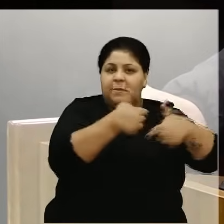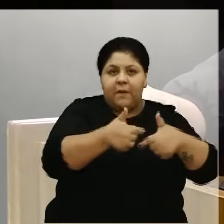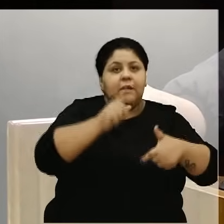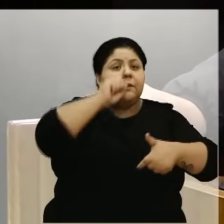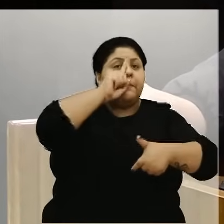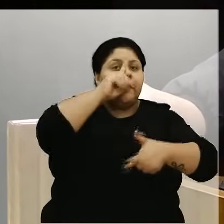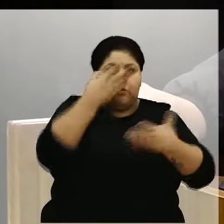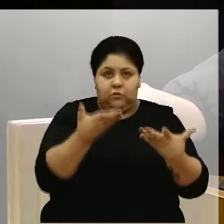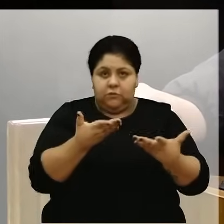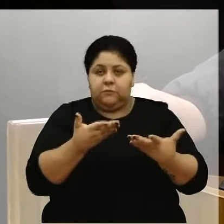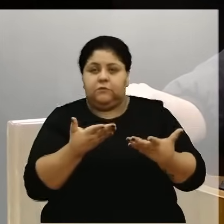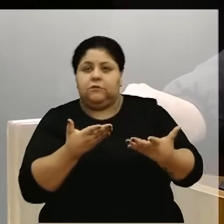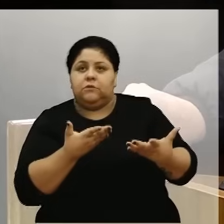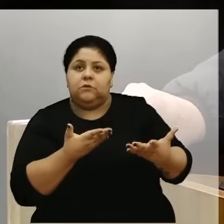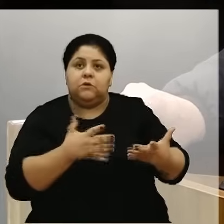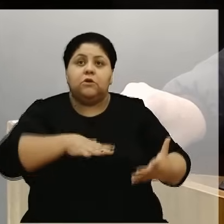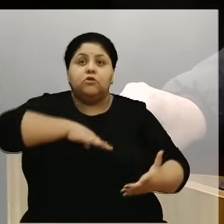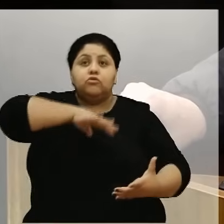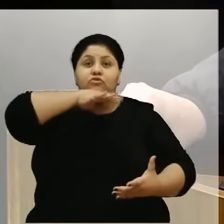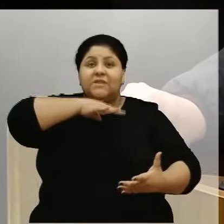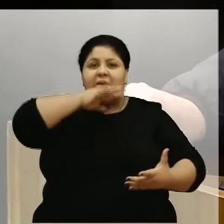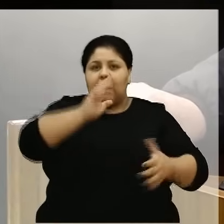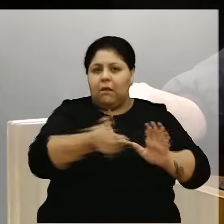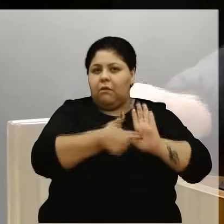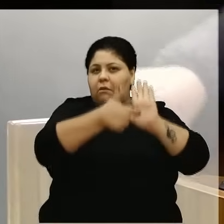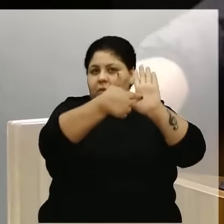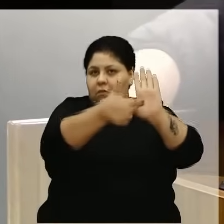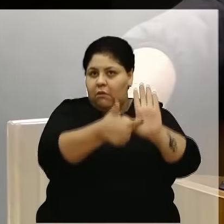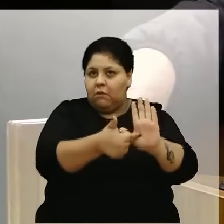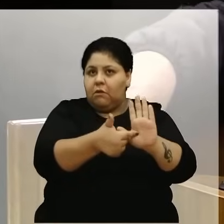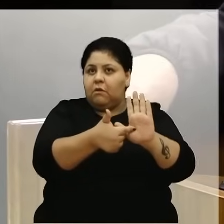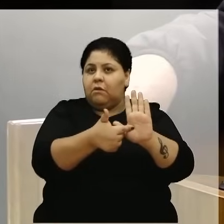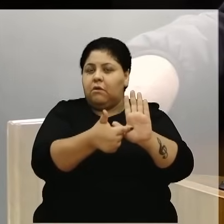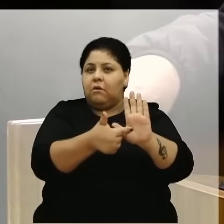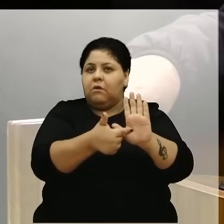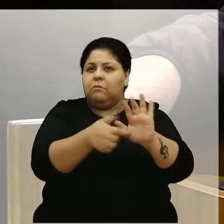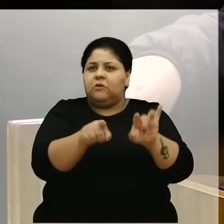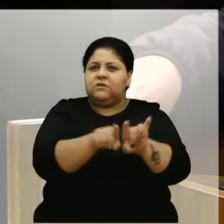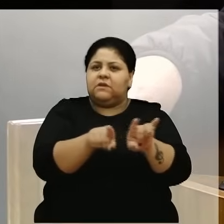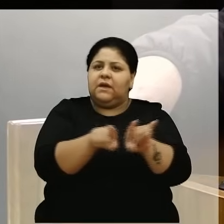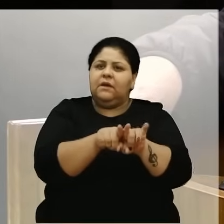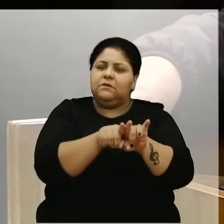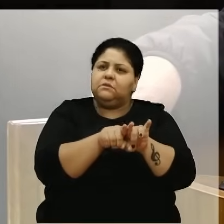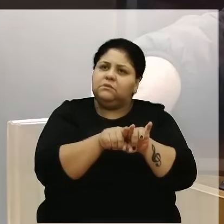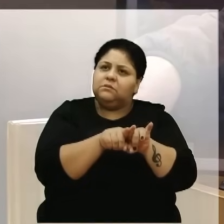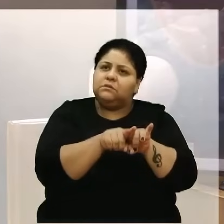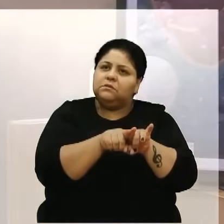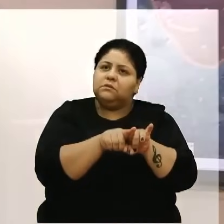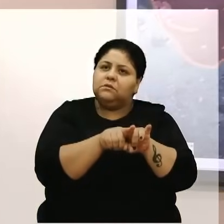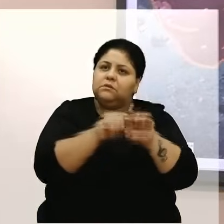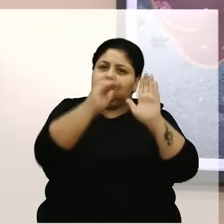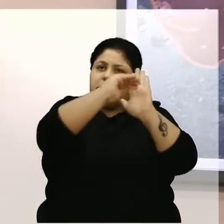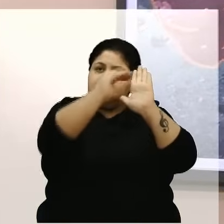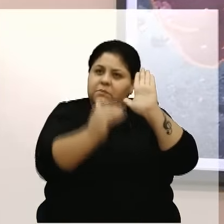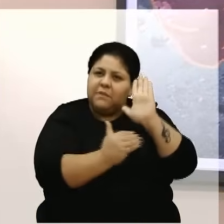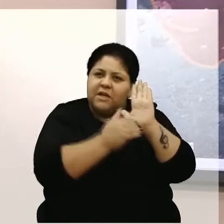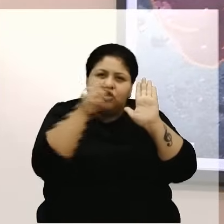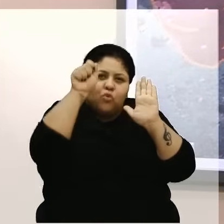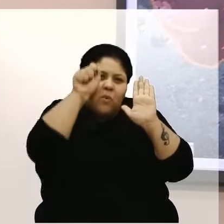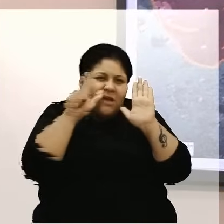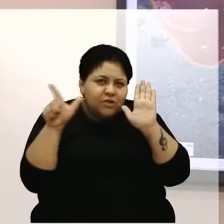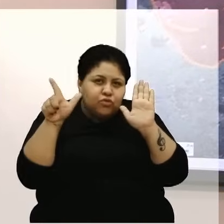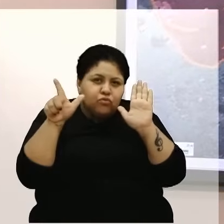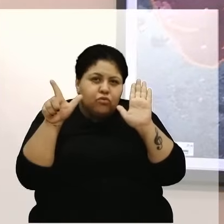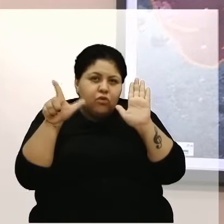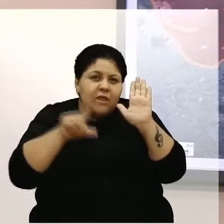perfil que a gente tem do terreno, que é um perfil em 3D, ele mostra a nossa criticidade. A parte mais embaixo, que é um azulzinho mais claro, é onde